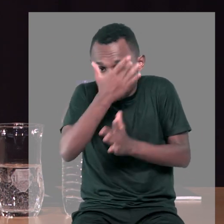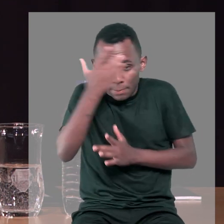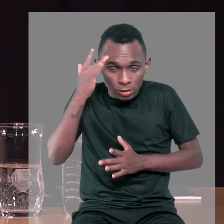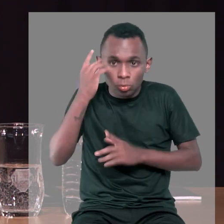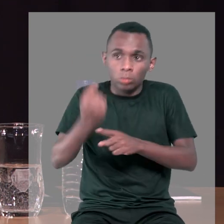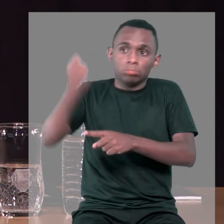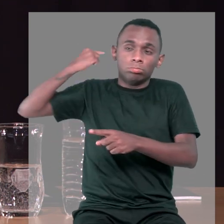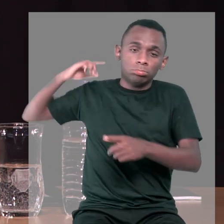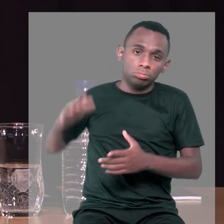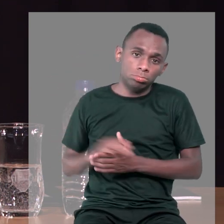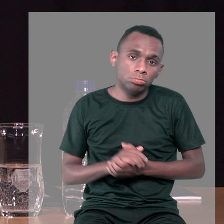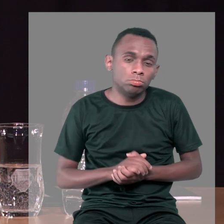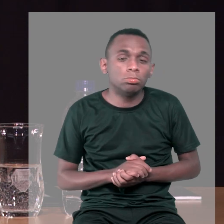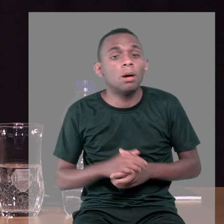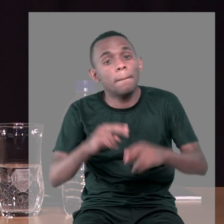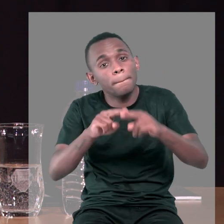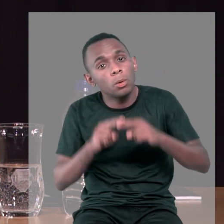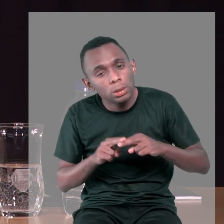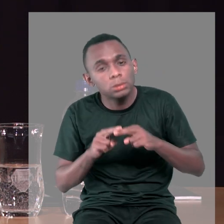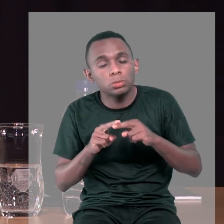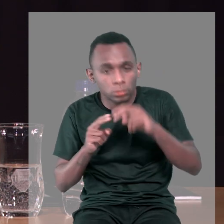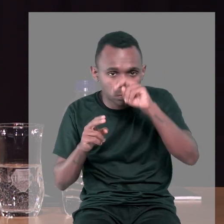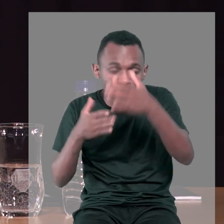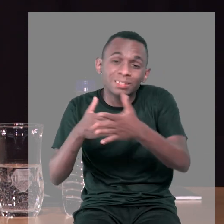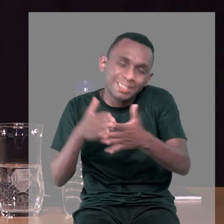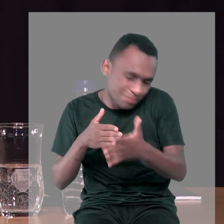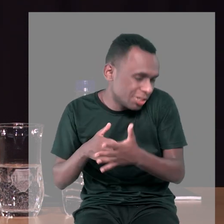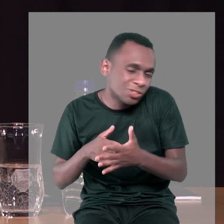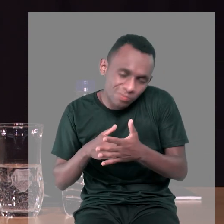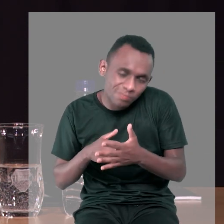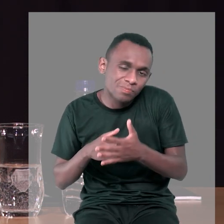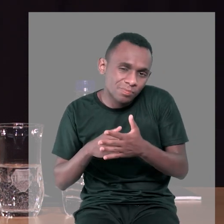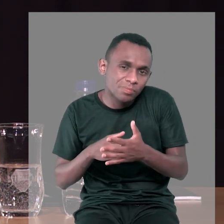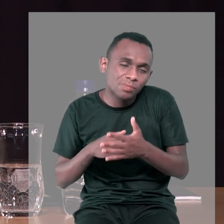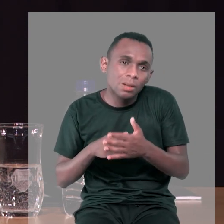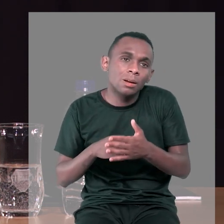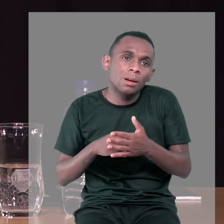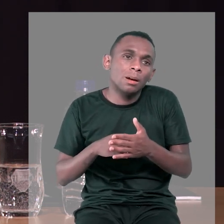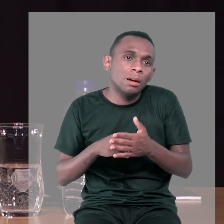conjugando com a ausência de pensamento, a ideologia arruína essa estrutura veritativa.